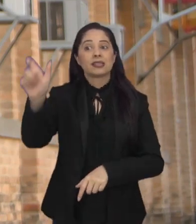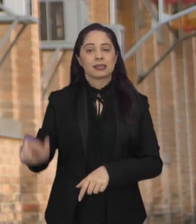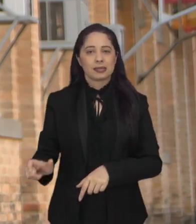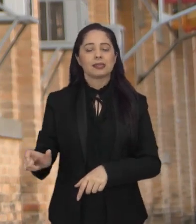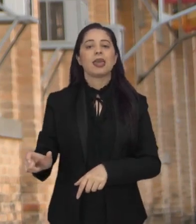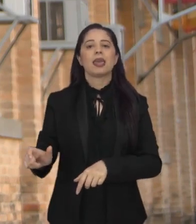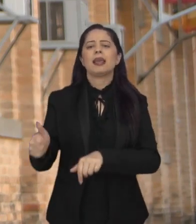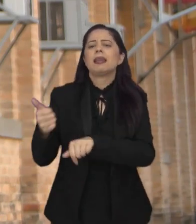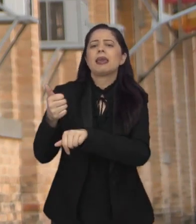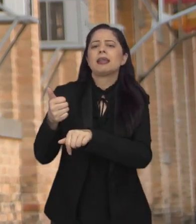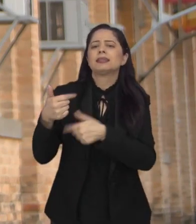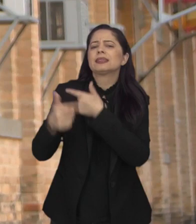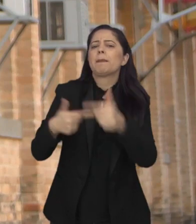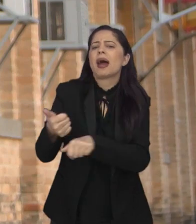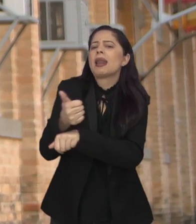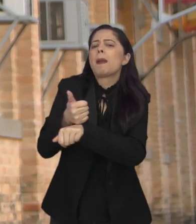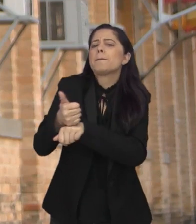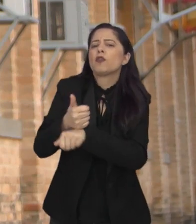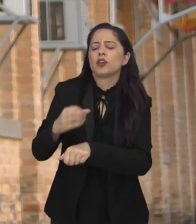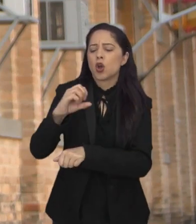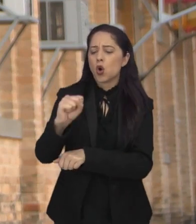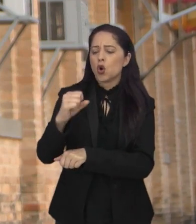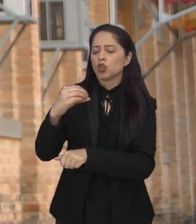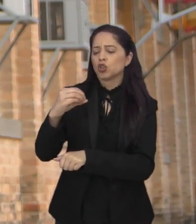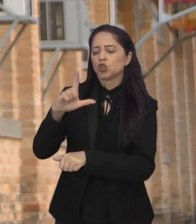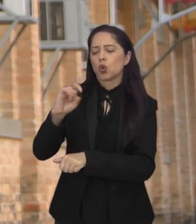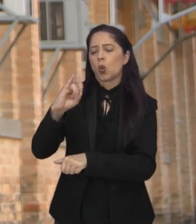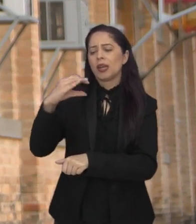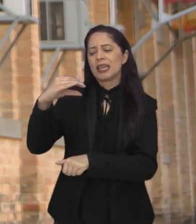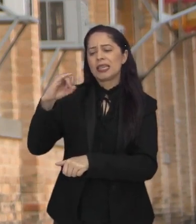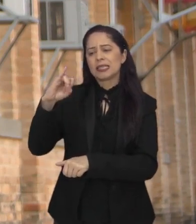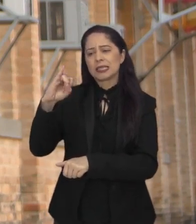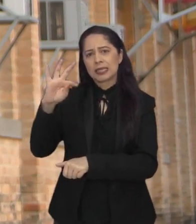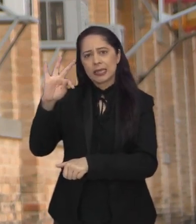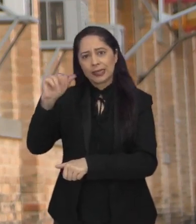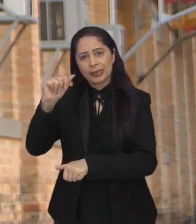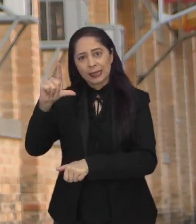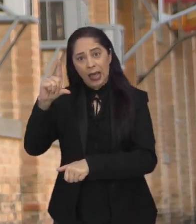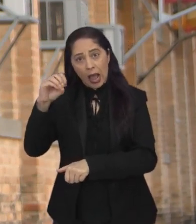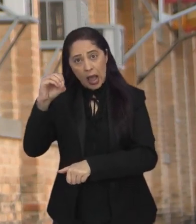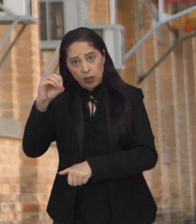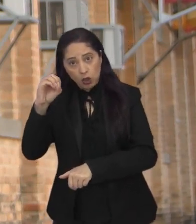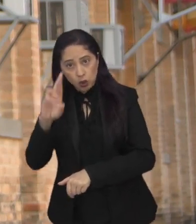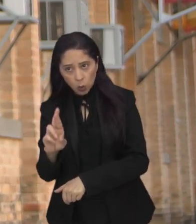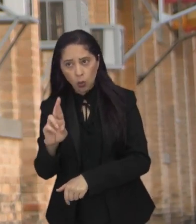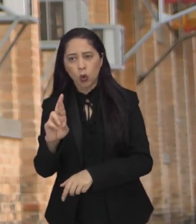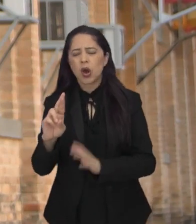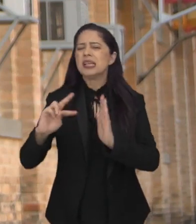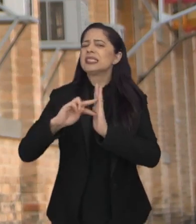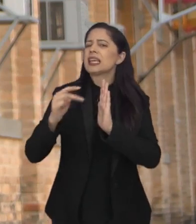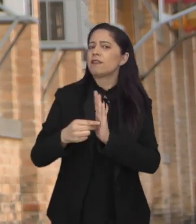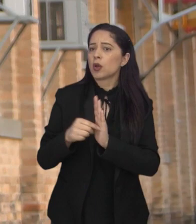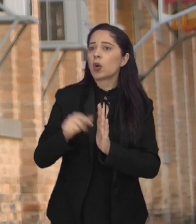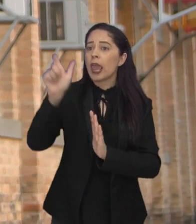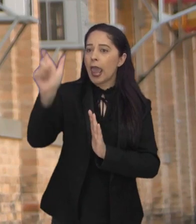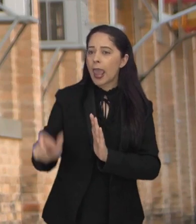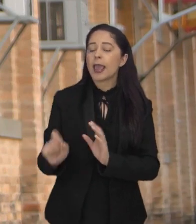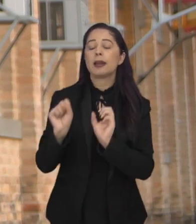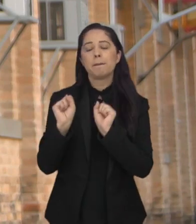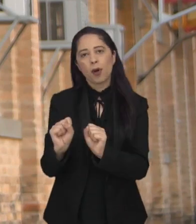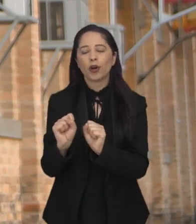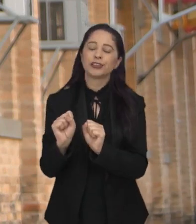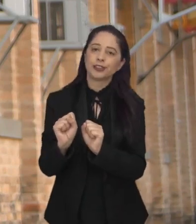ser solicitador. O que era o solicitador? Eram pessoas que tinham todo um preparo